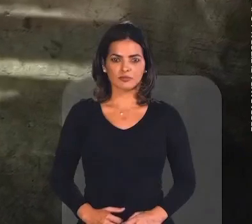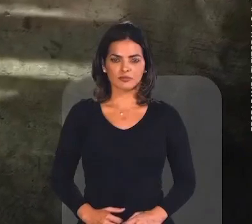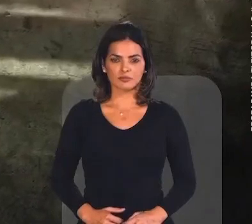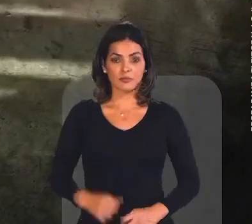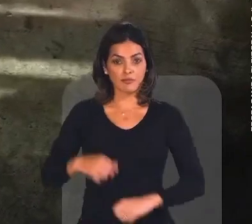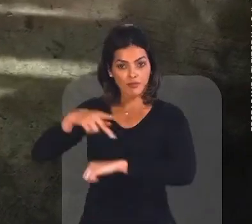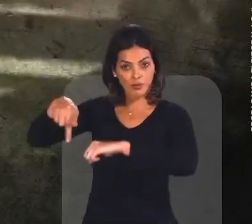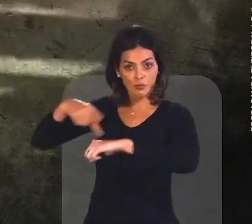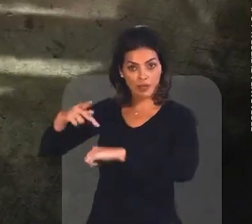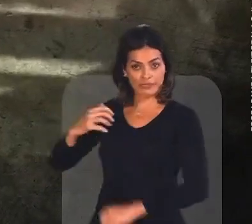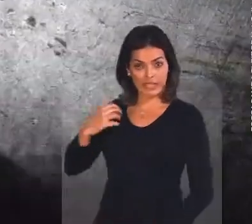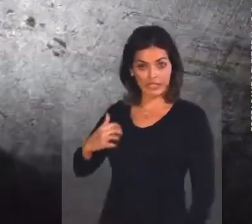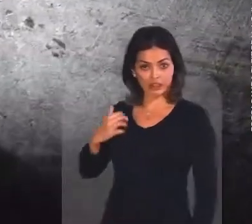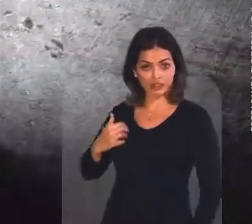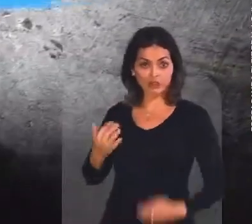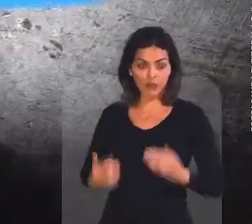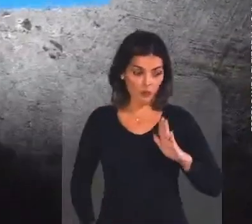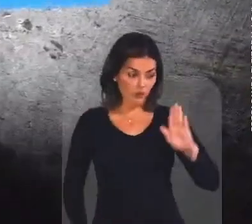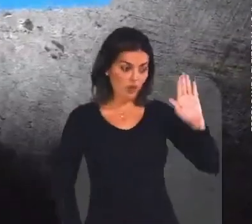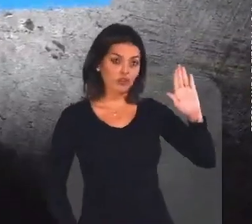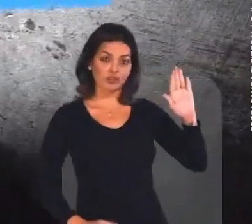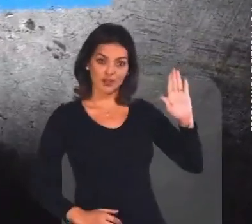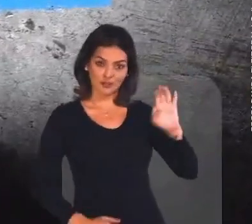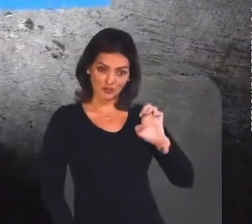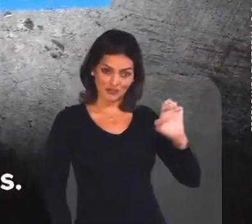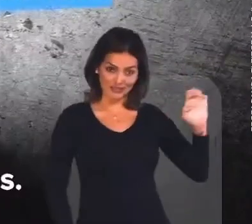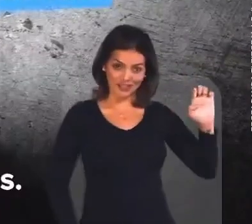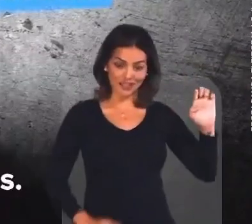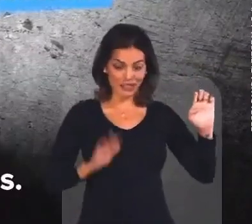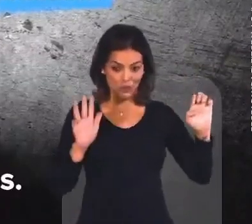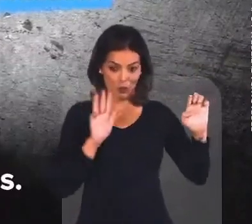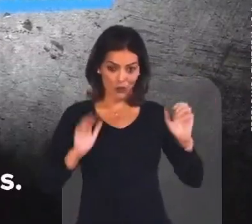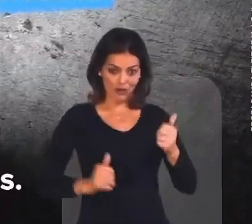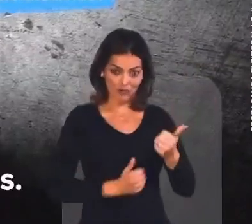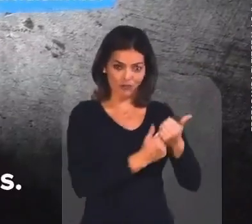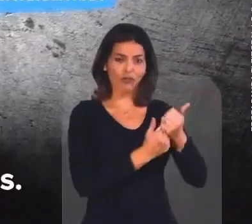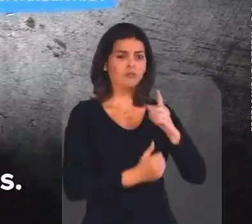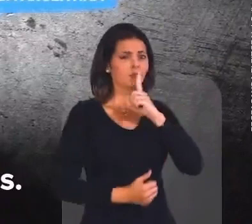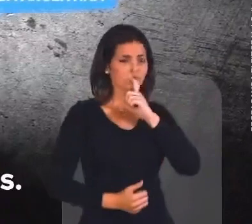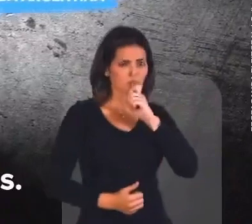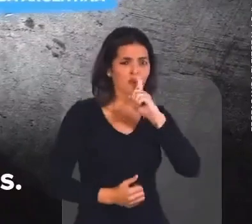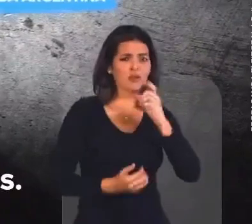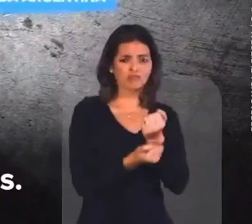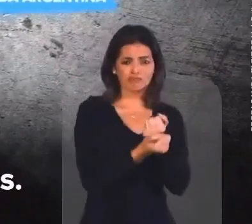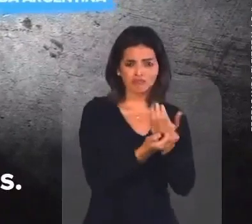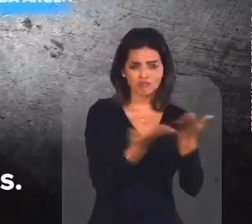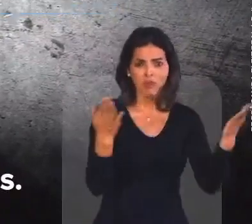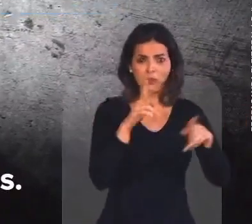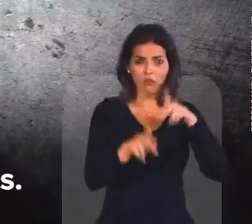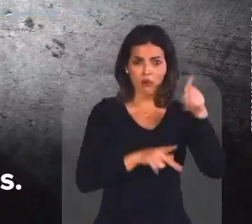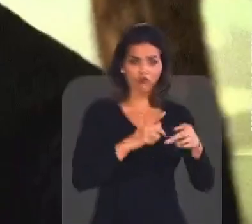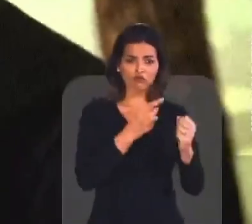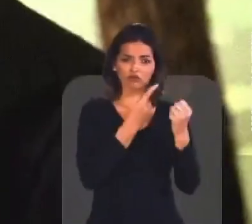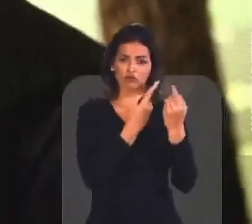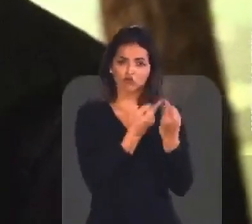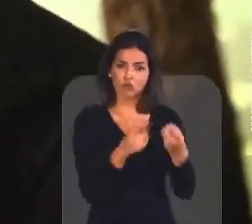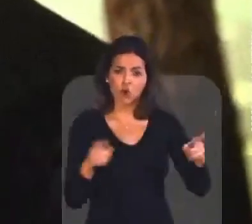Na Argentina, o candidato da esquerda apoiado pelo Lula também prometeu churrasco e cerveja para